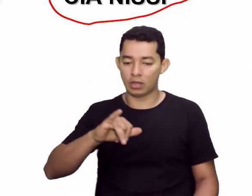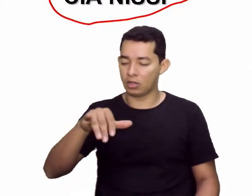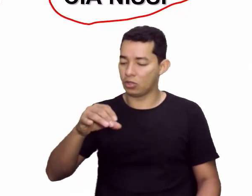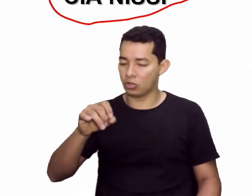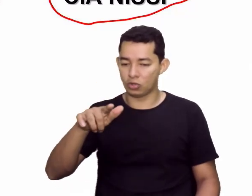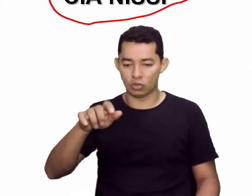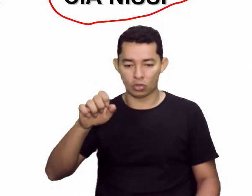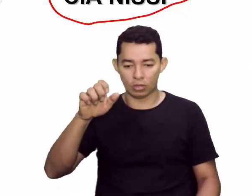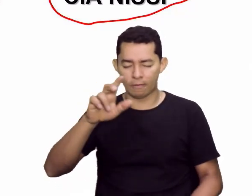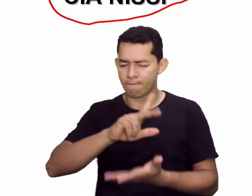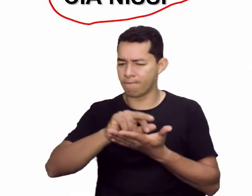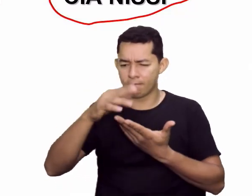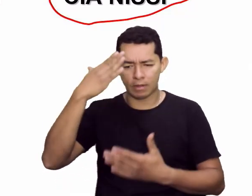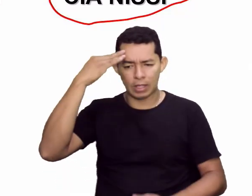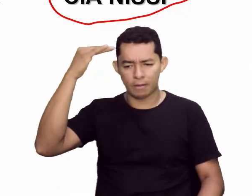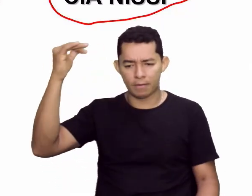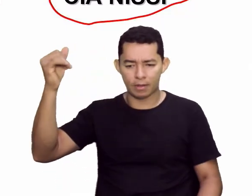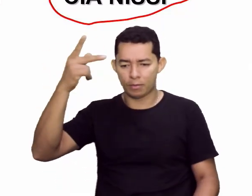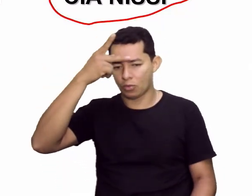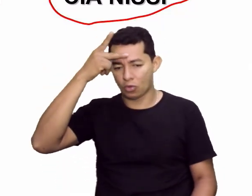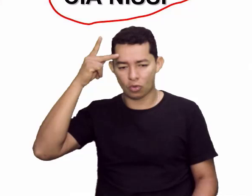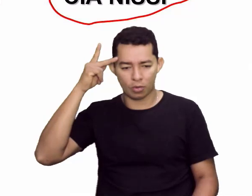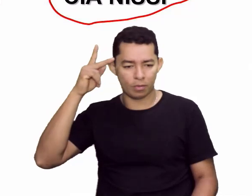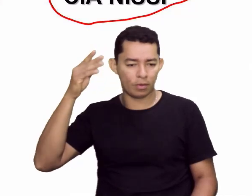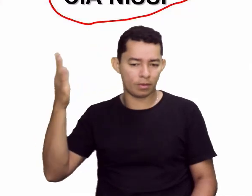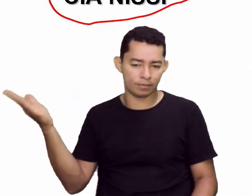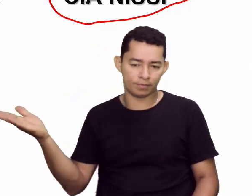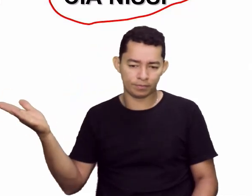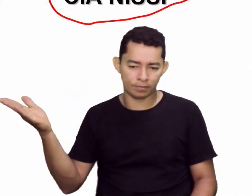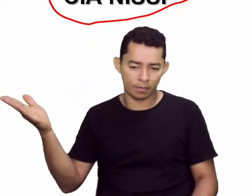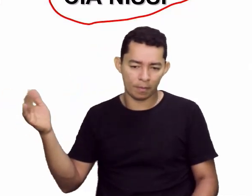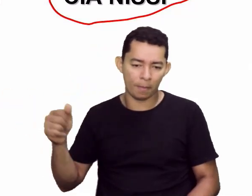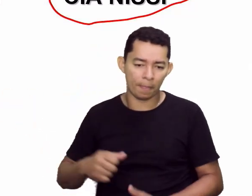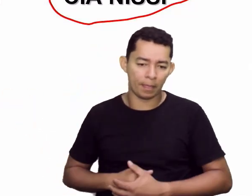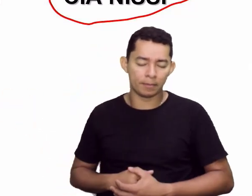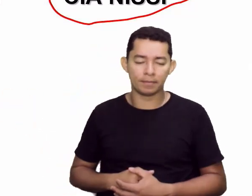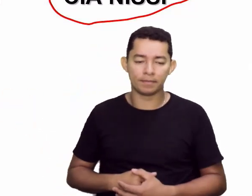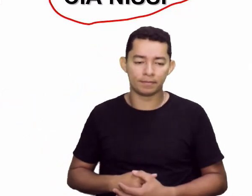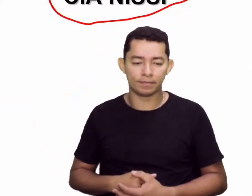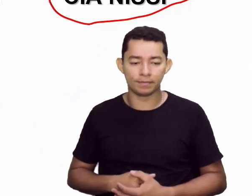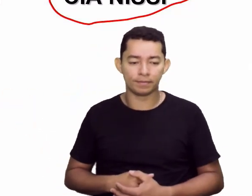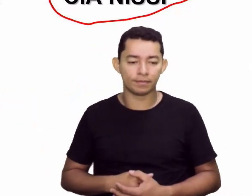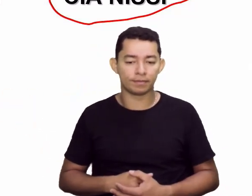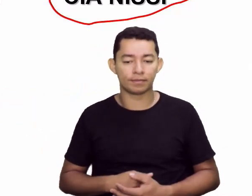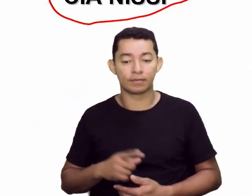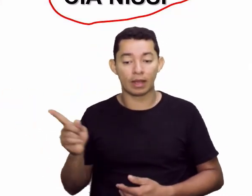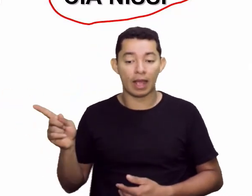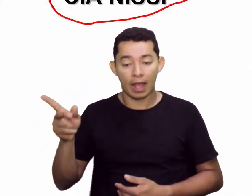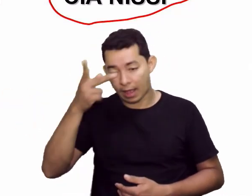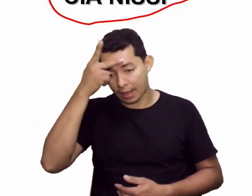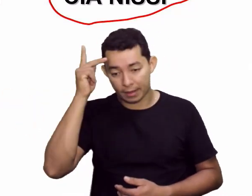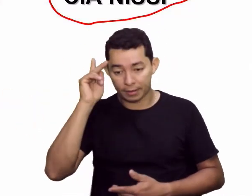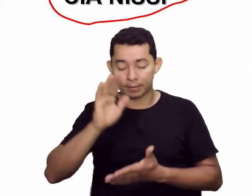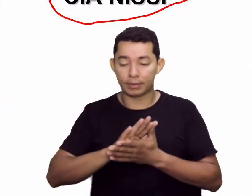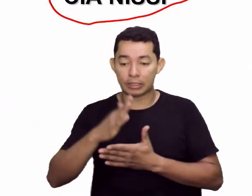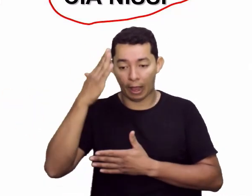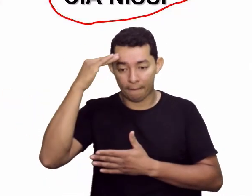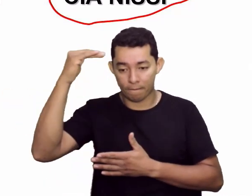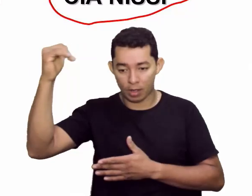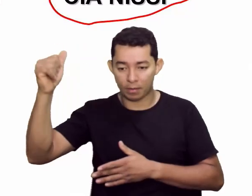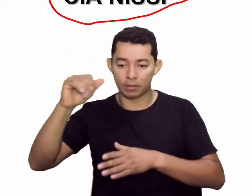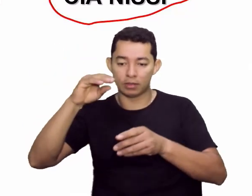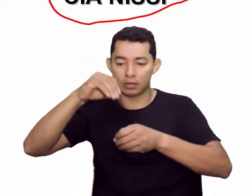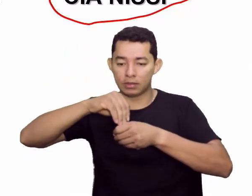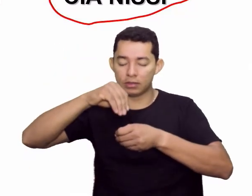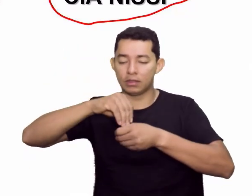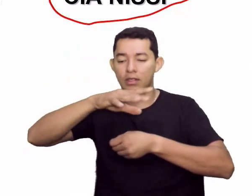Plínio Marcos, Ariano Suassuna e o Dias Gomes. Essas pessoas aí são as pessoas que